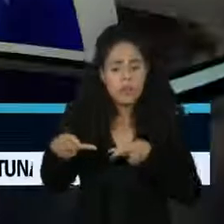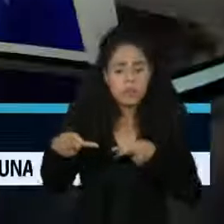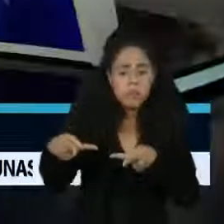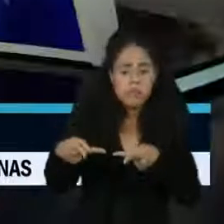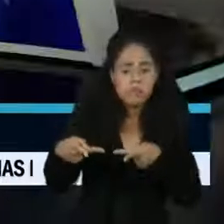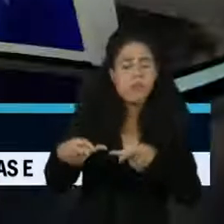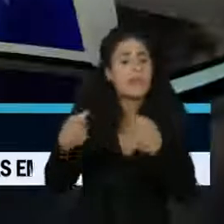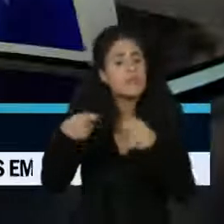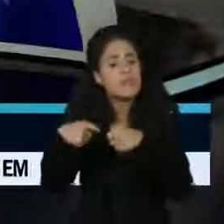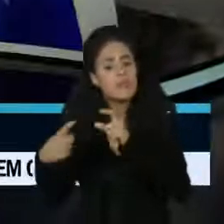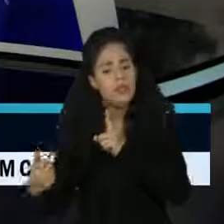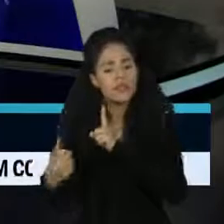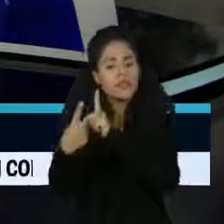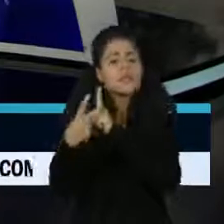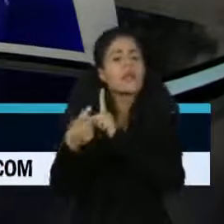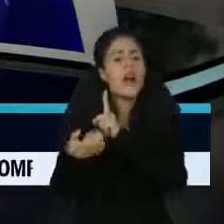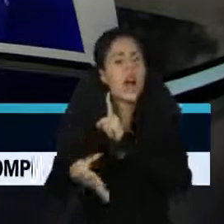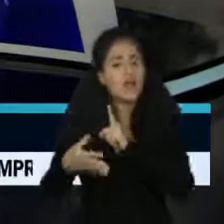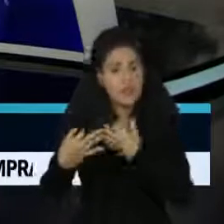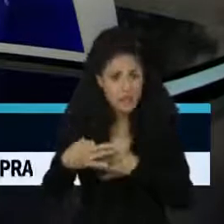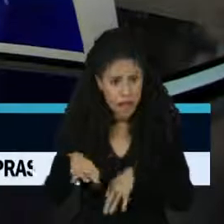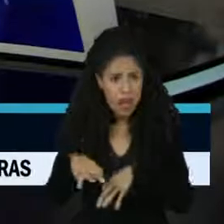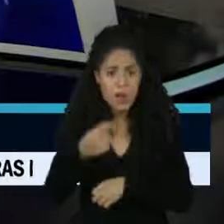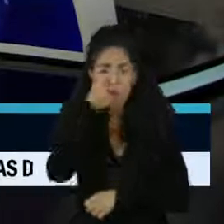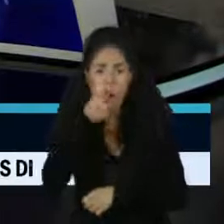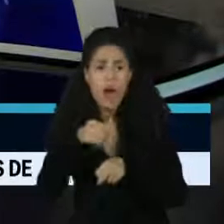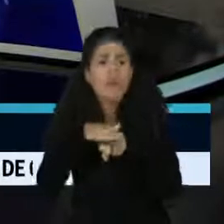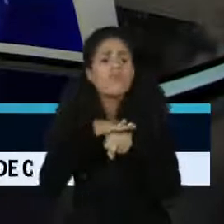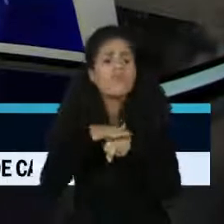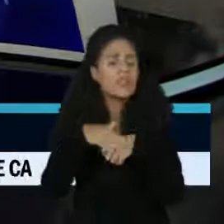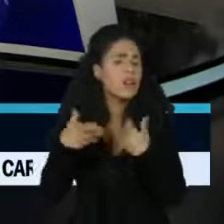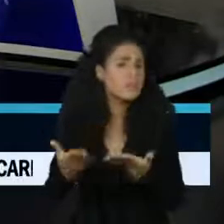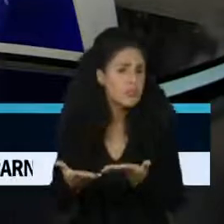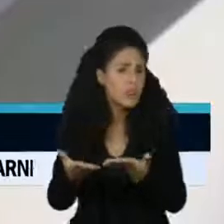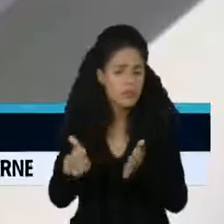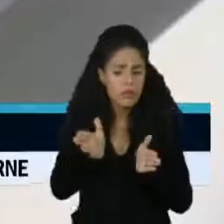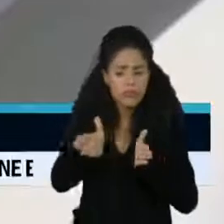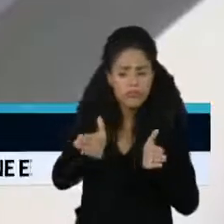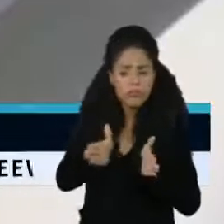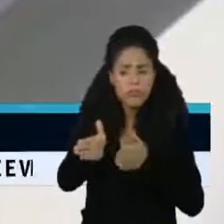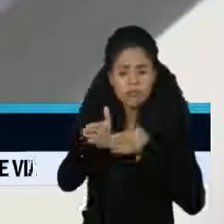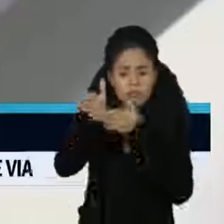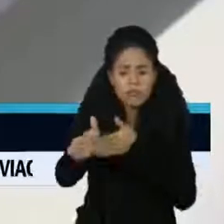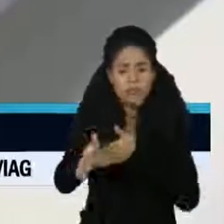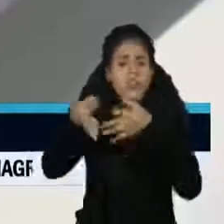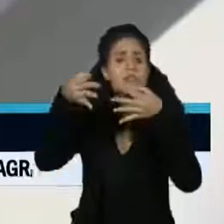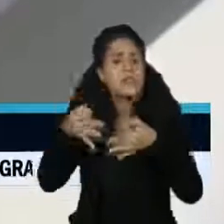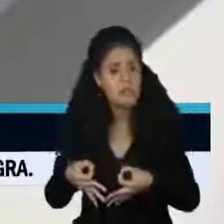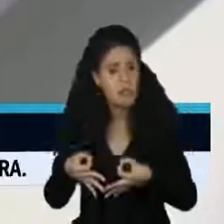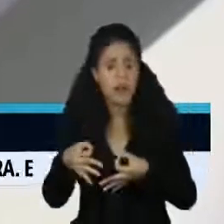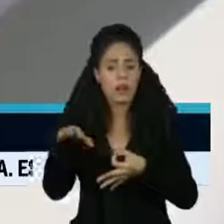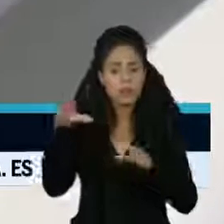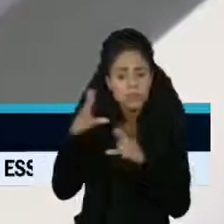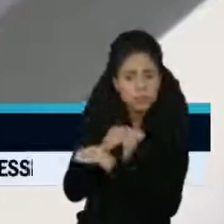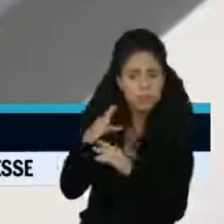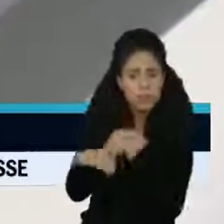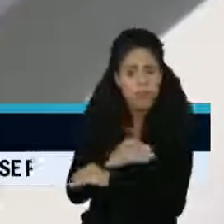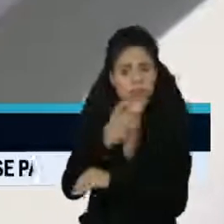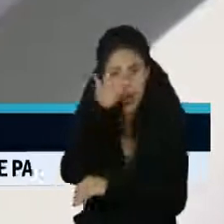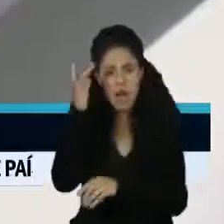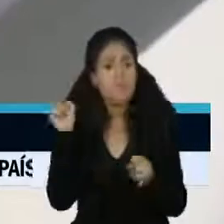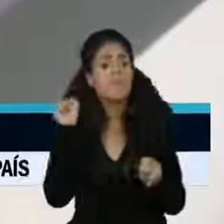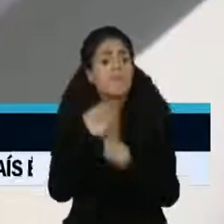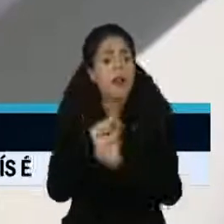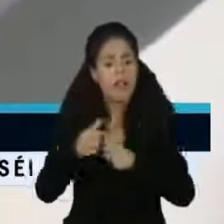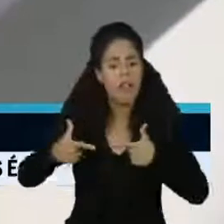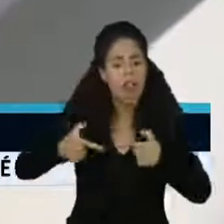visita que confirma aquilo que todo não sabendo não tenho que conversar computing e não tem qualquer outro caminho que não seja fiz desaloja e fazer para essa